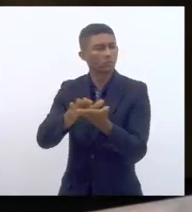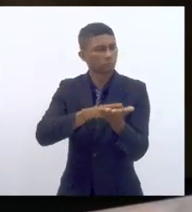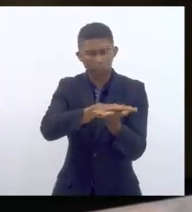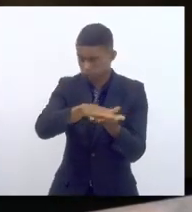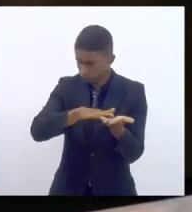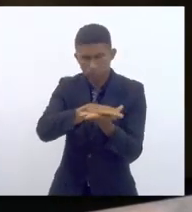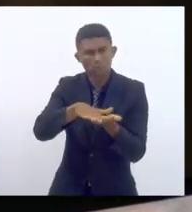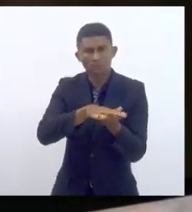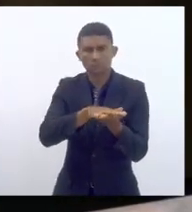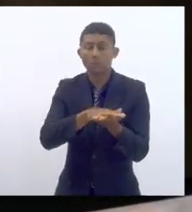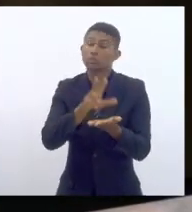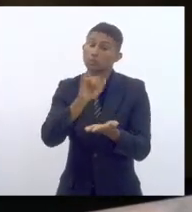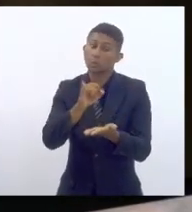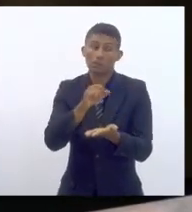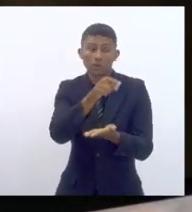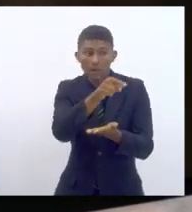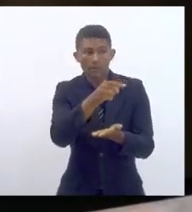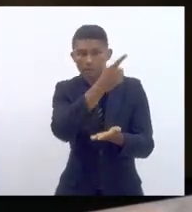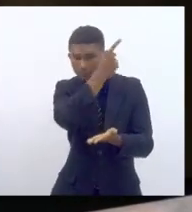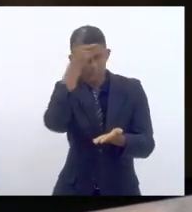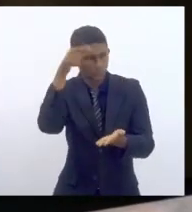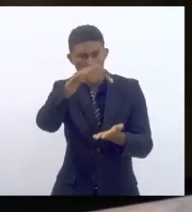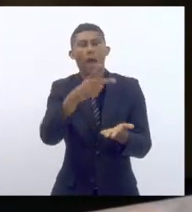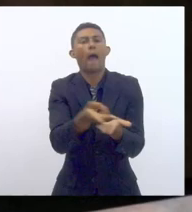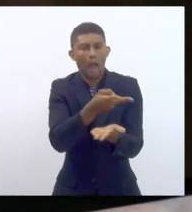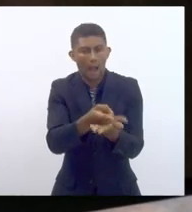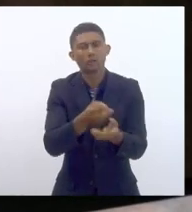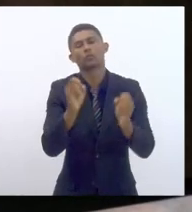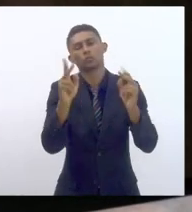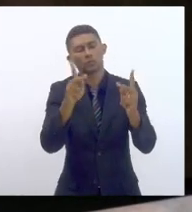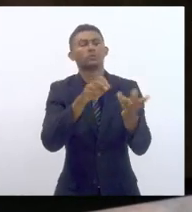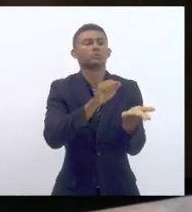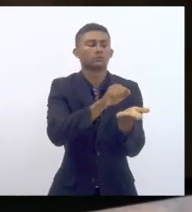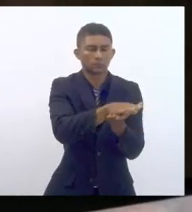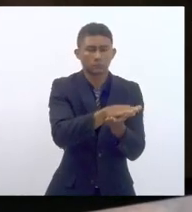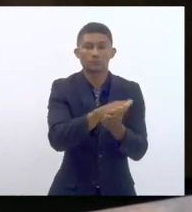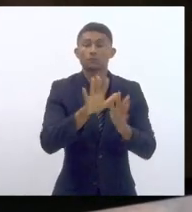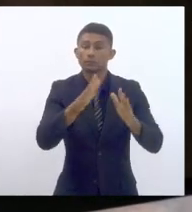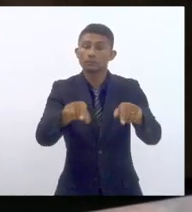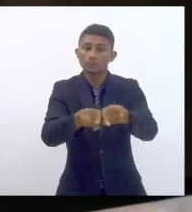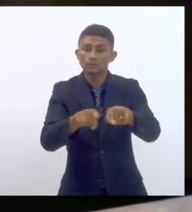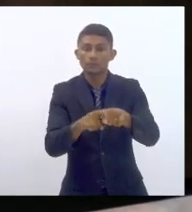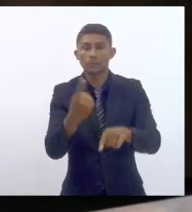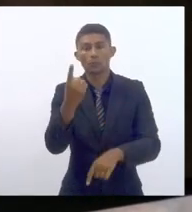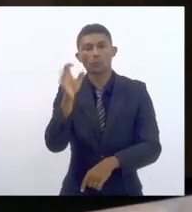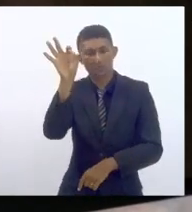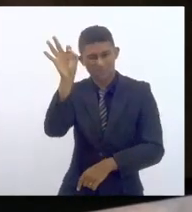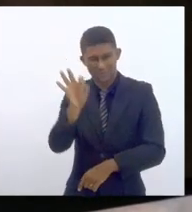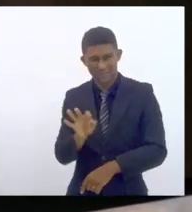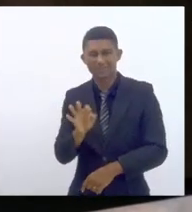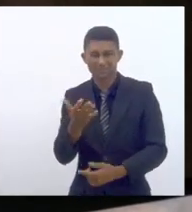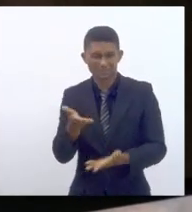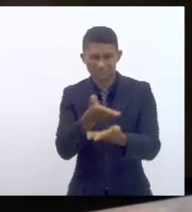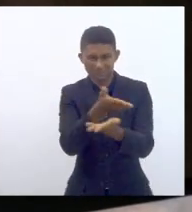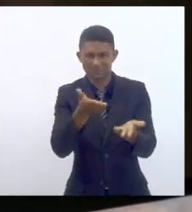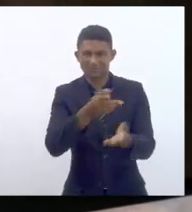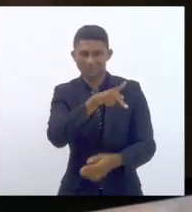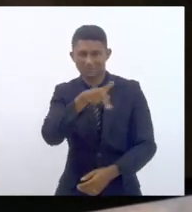Bacelar? Nem nos 1% que tem direito o presidente da companhia a fazer todo